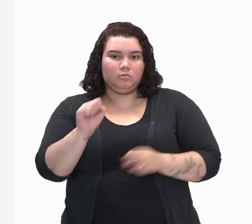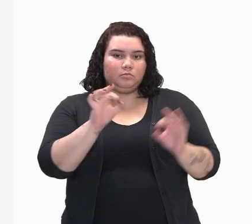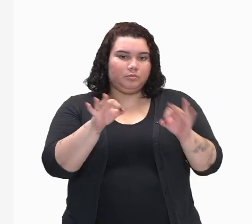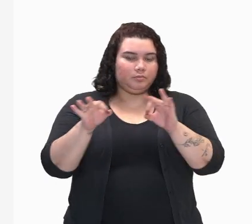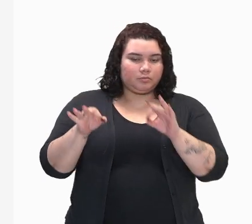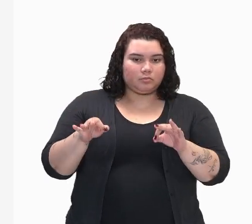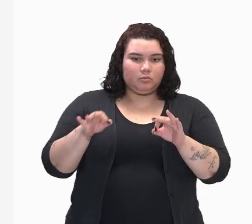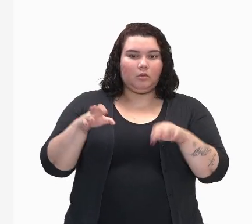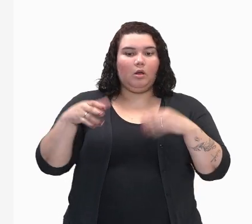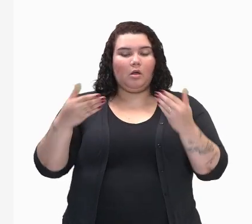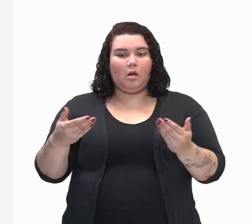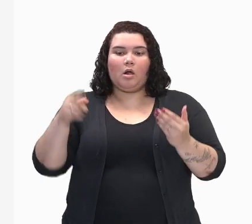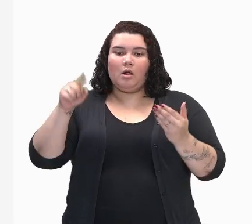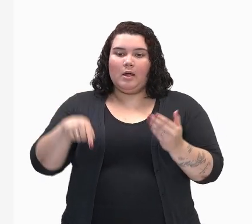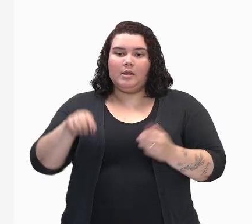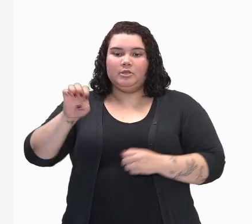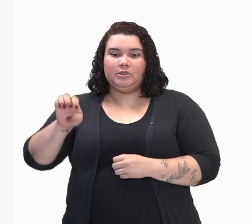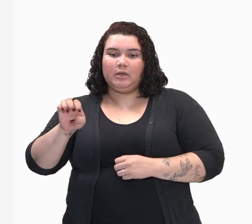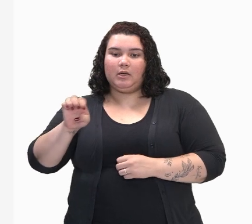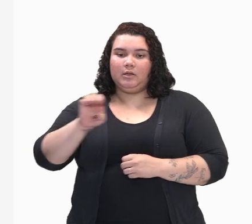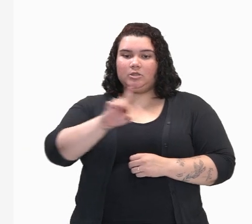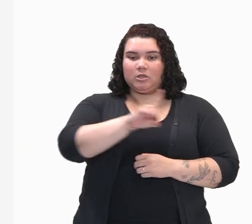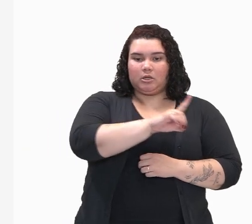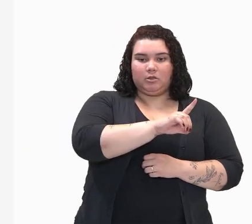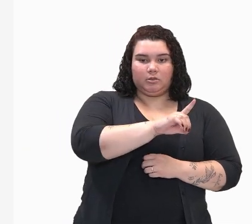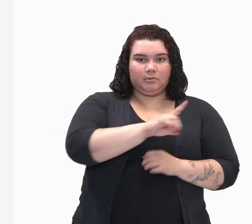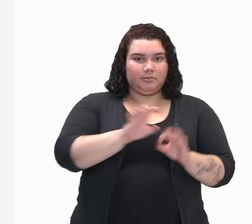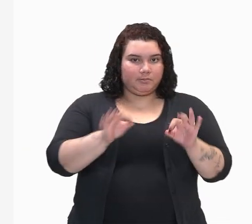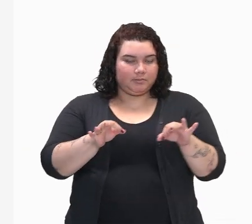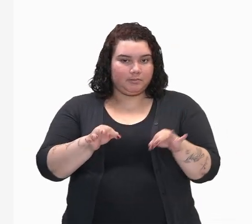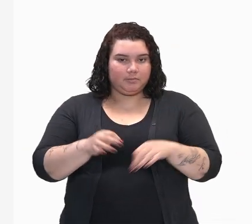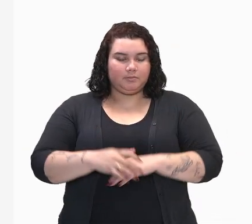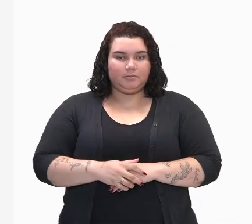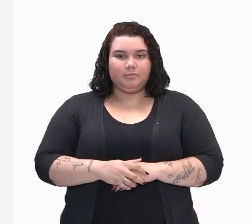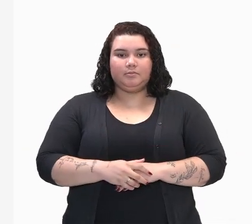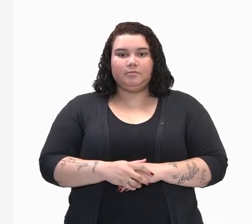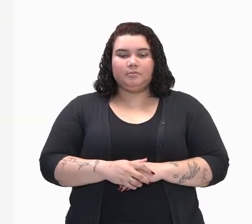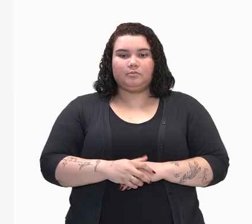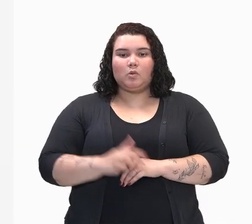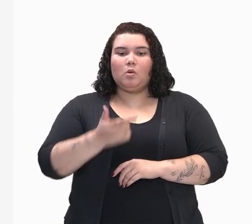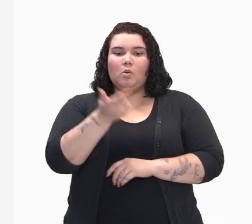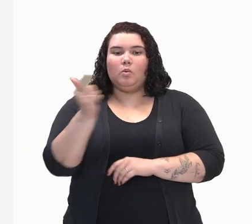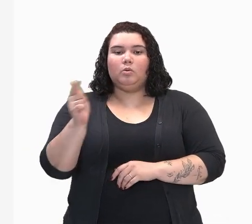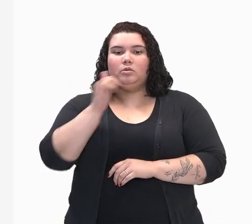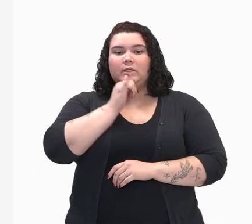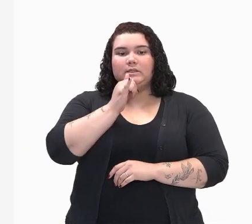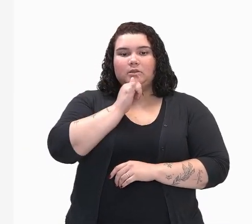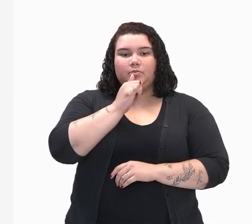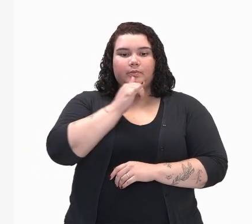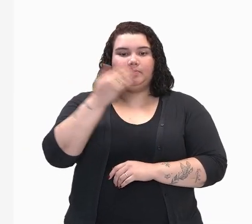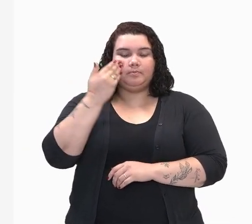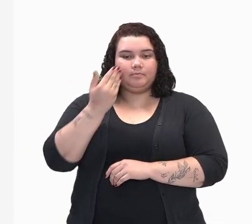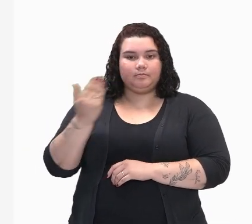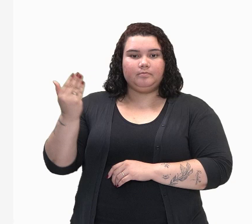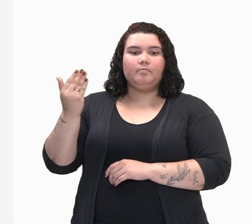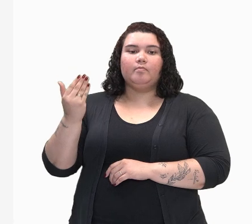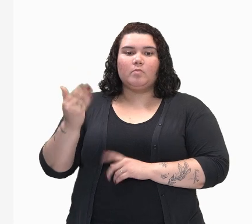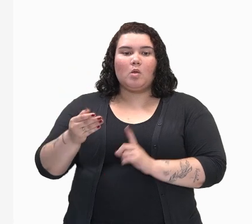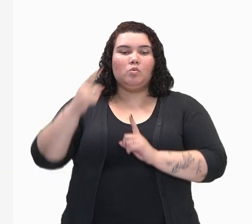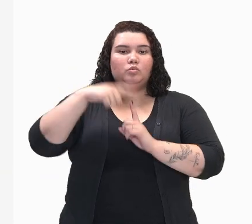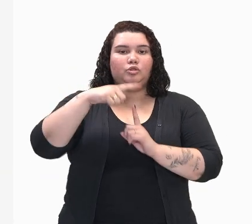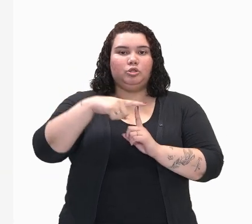da esquerda para a direita, tá certo? Temos também mais um exemplo, número 3 aí, força